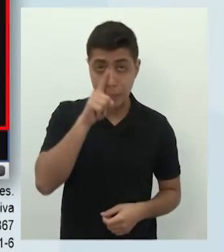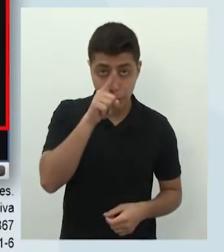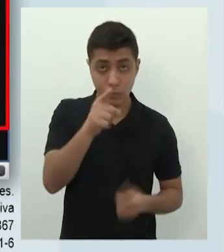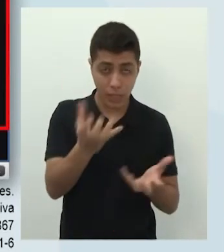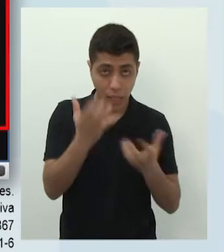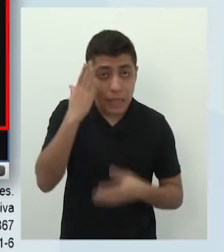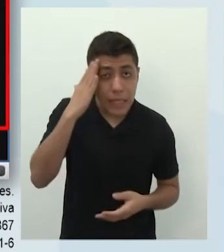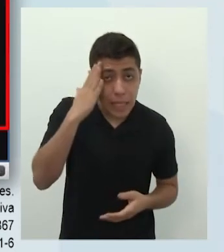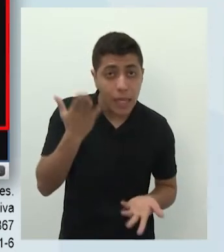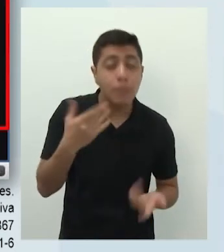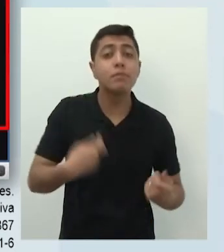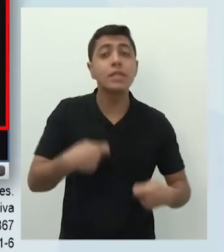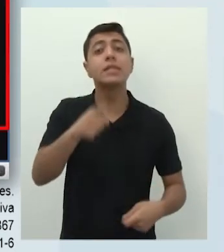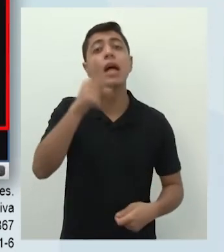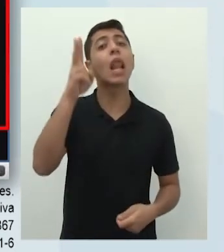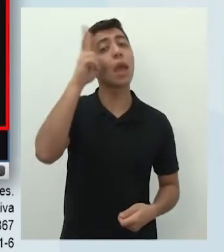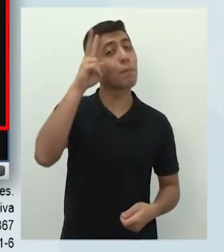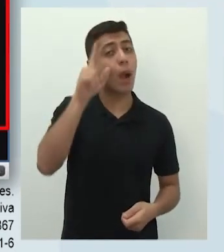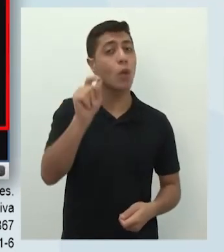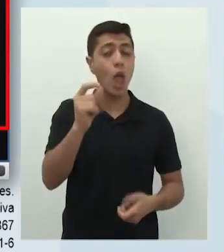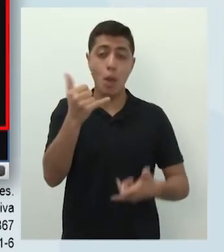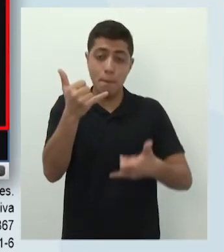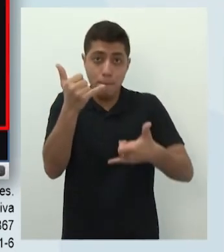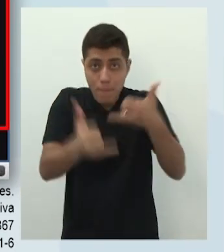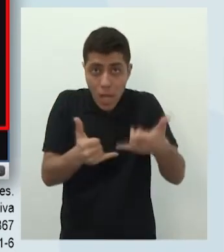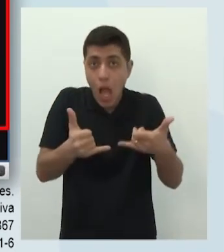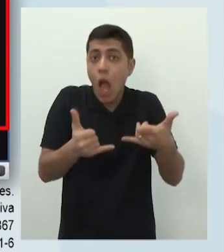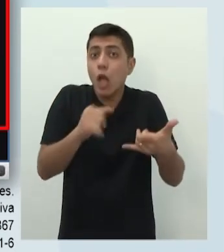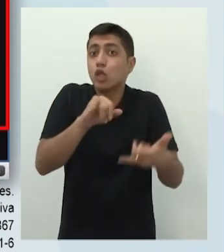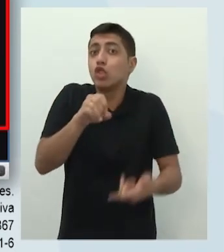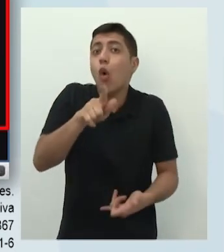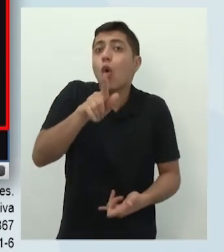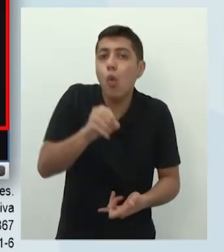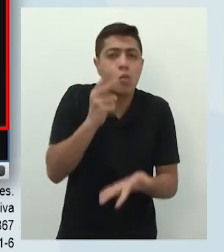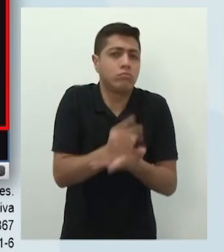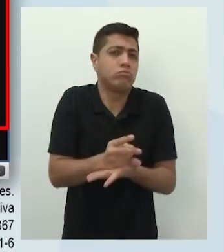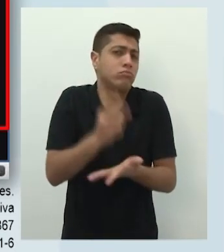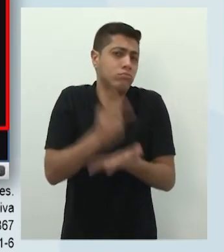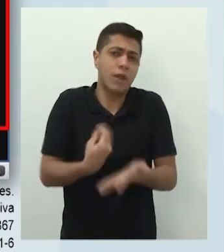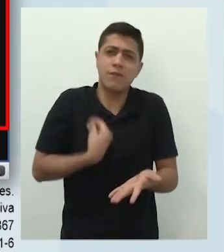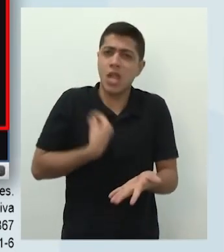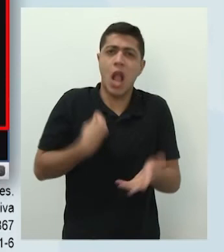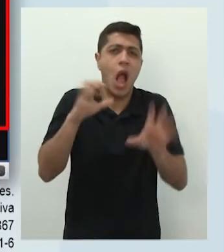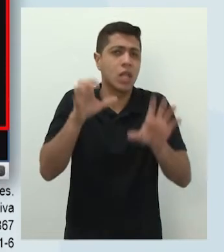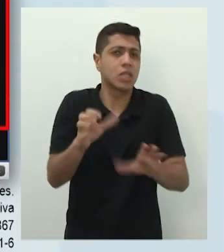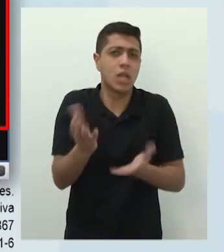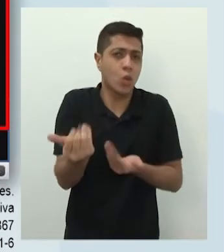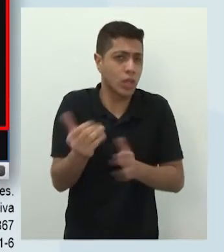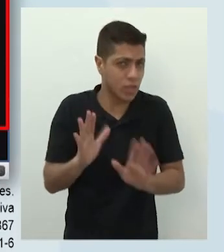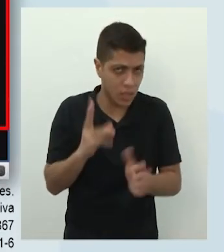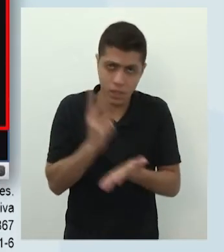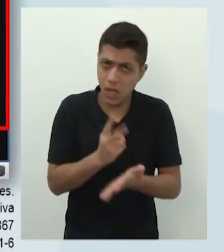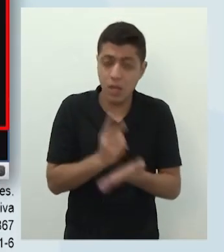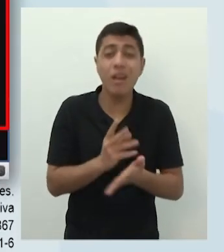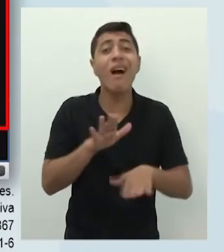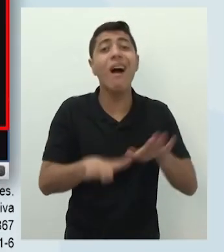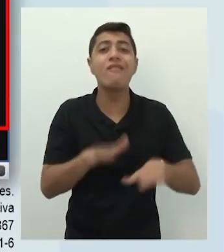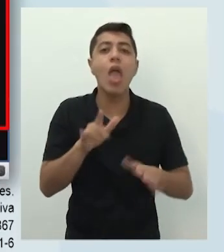aumentando na internet. Praticamente 16 mil vídeos em quase 88 mil vídeos